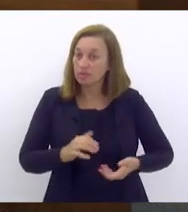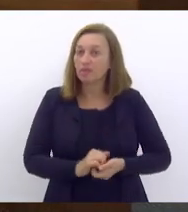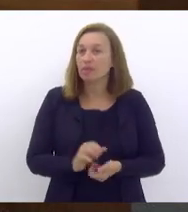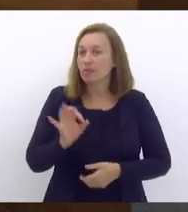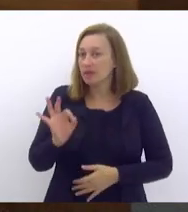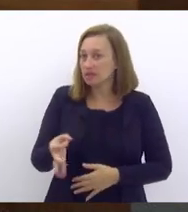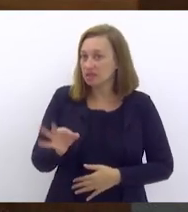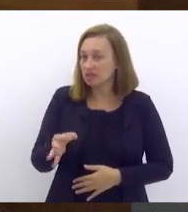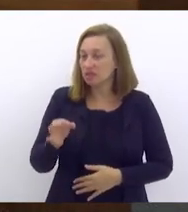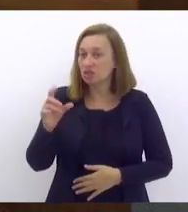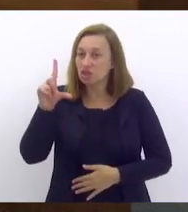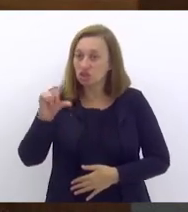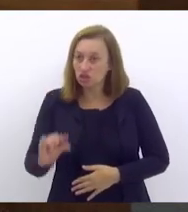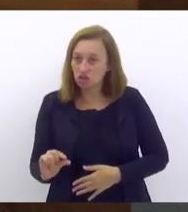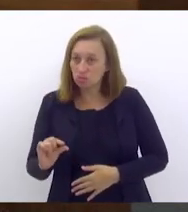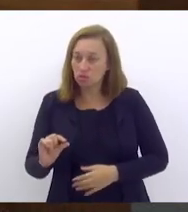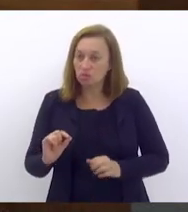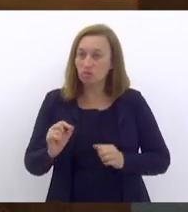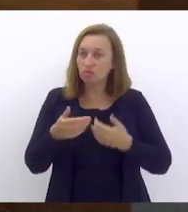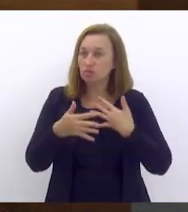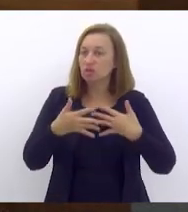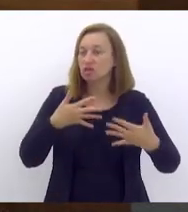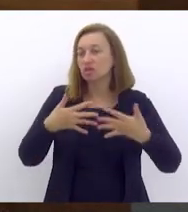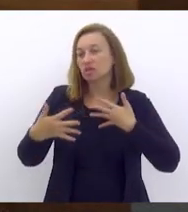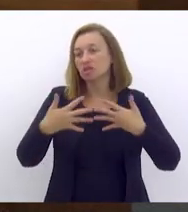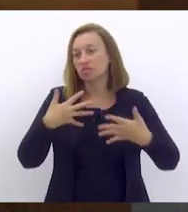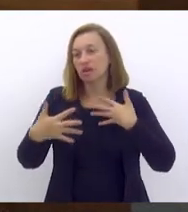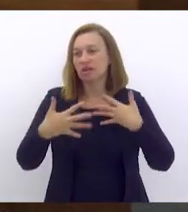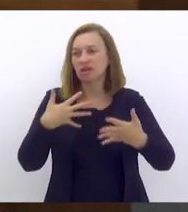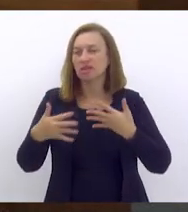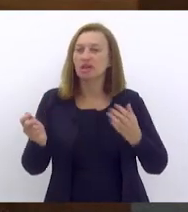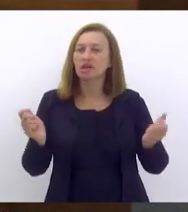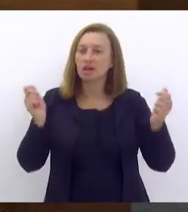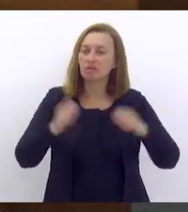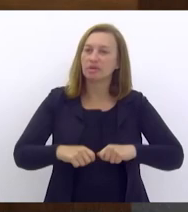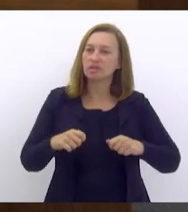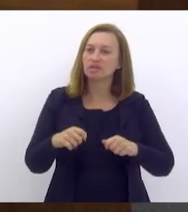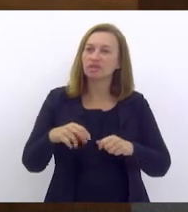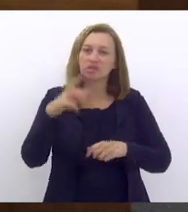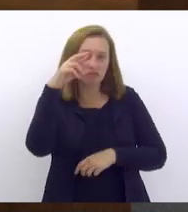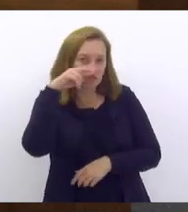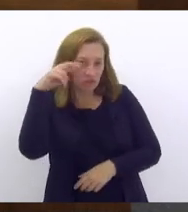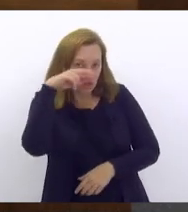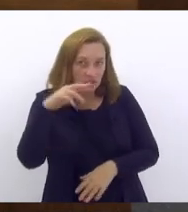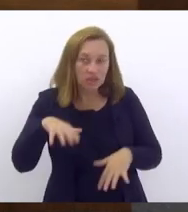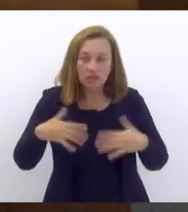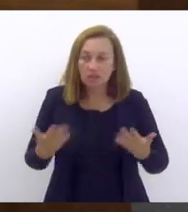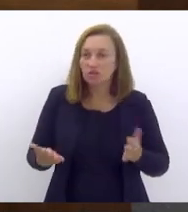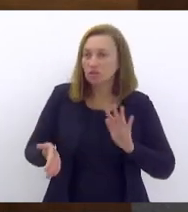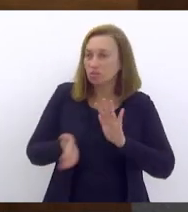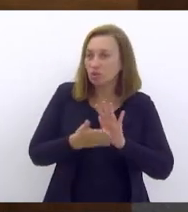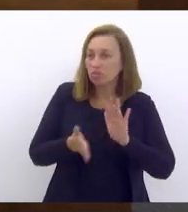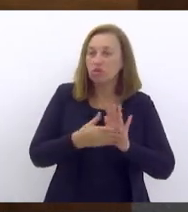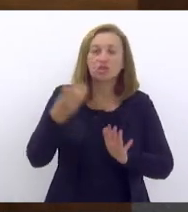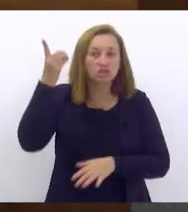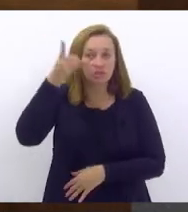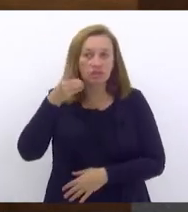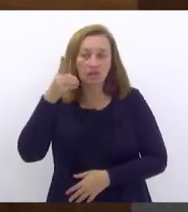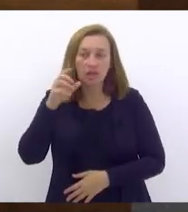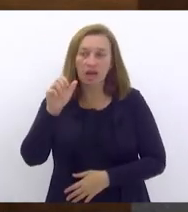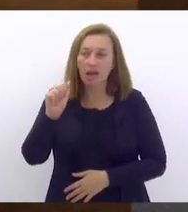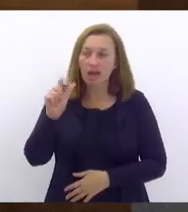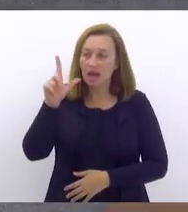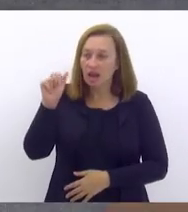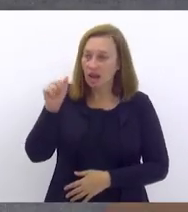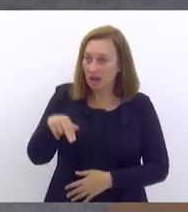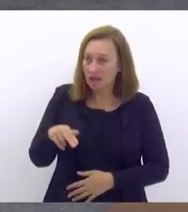evidentemente, diminui a transparência e diminui a capacidade de fiscalização. Então, quero propor ao deputado Alan Lopes que a